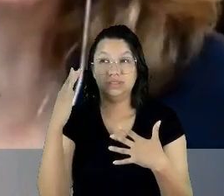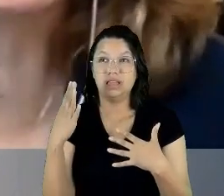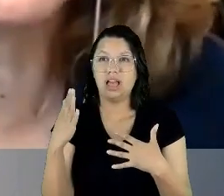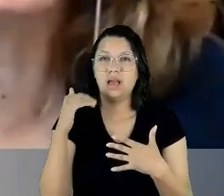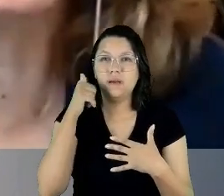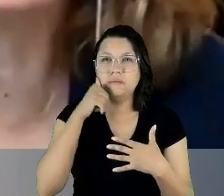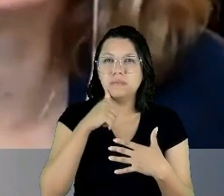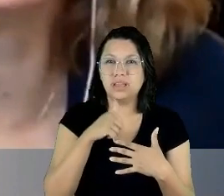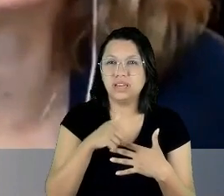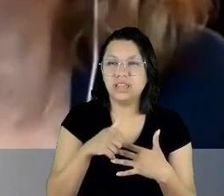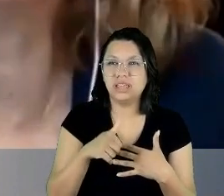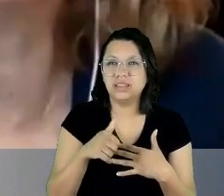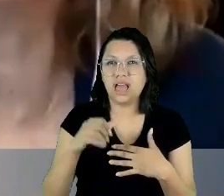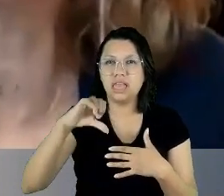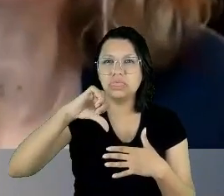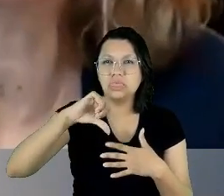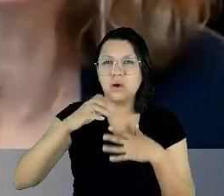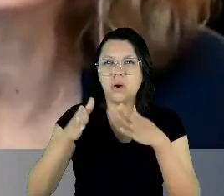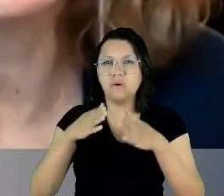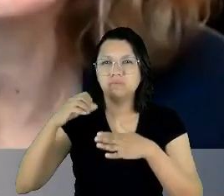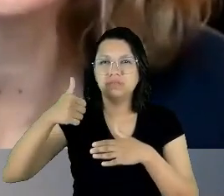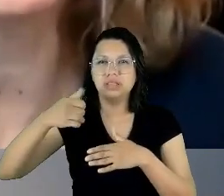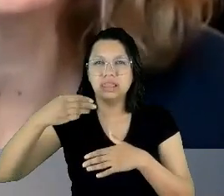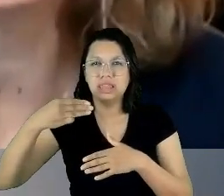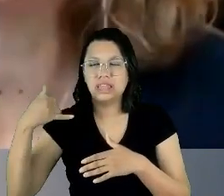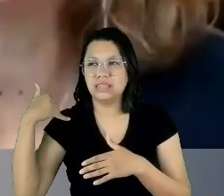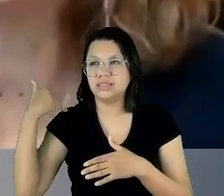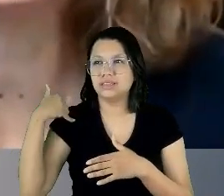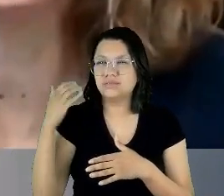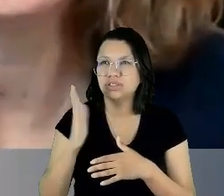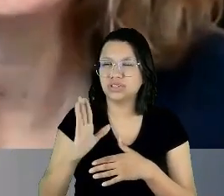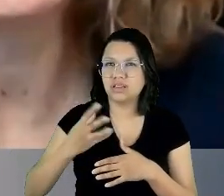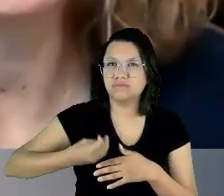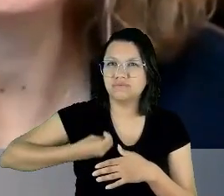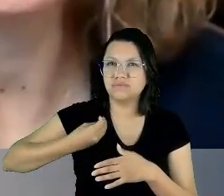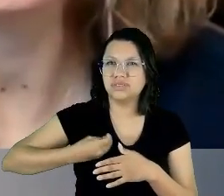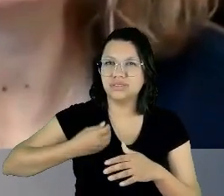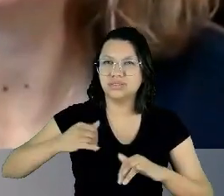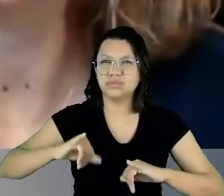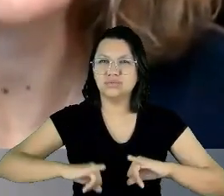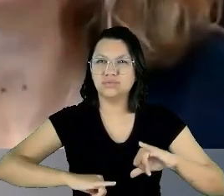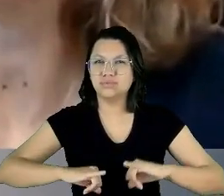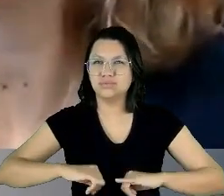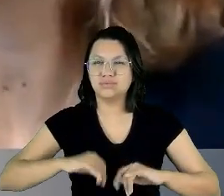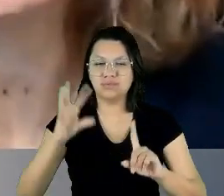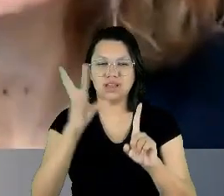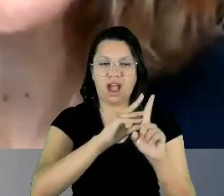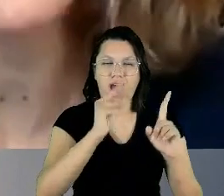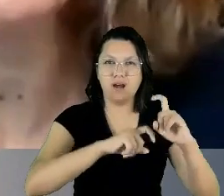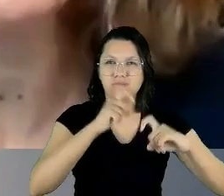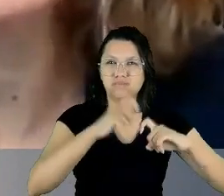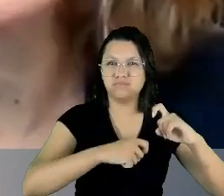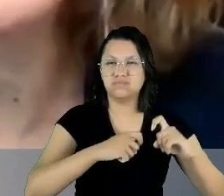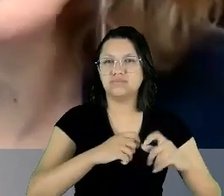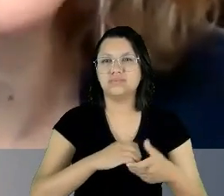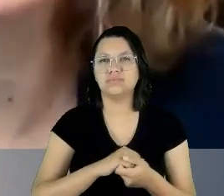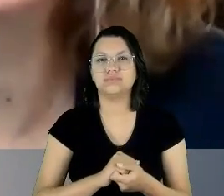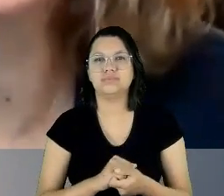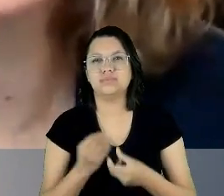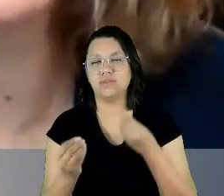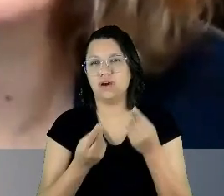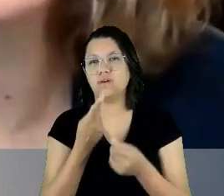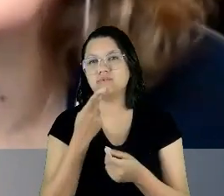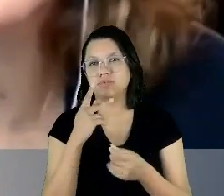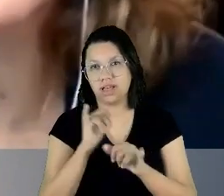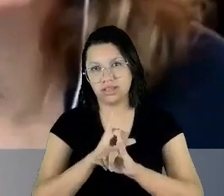meninas entre 9 e 13 anos já vivenciam a importunação sexual, como